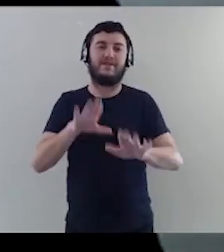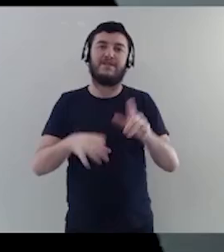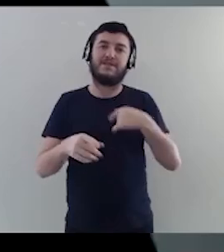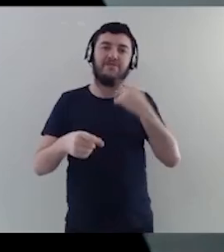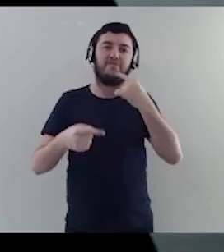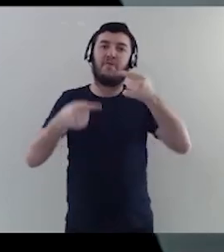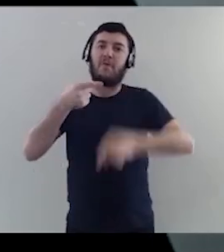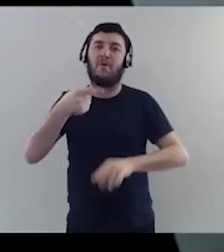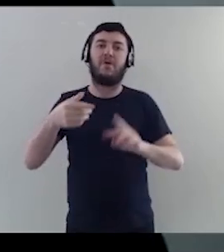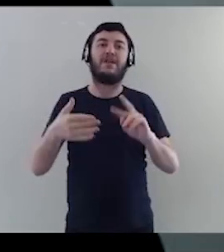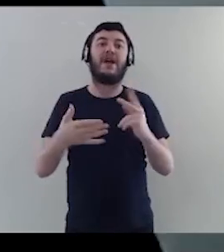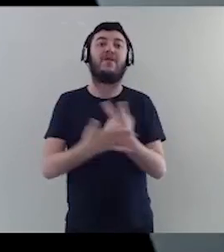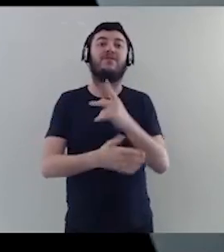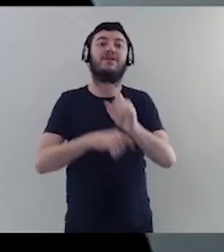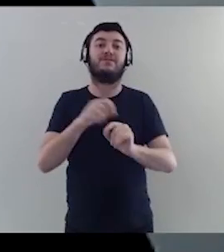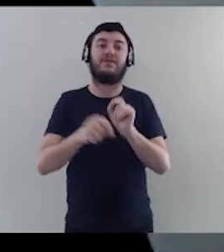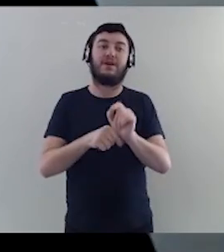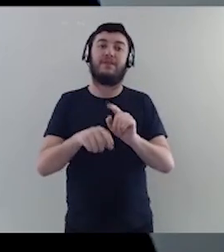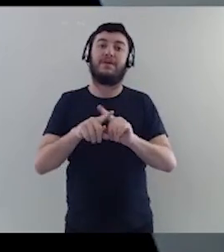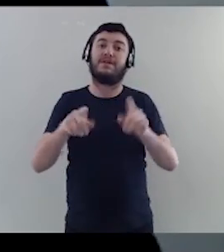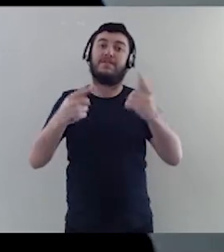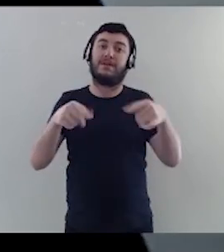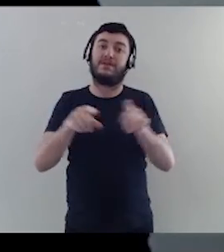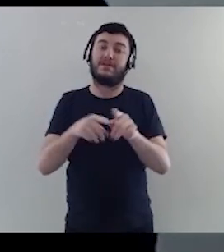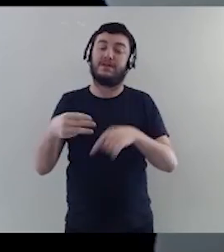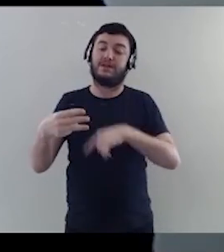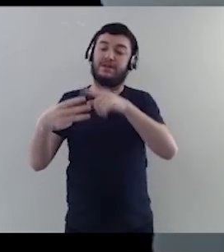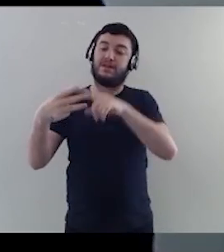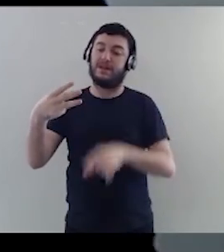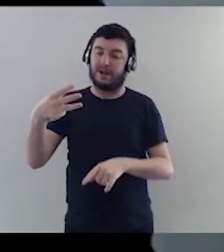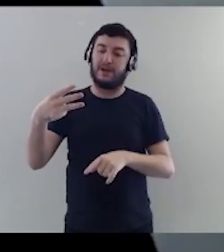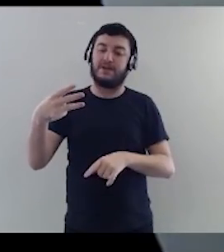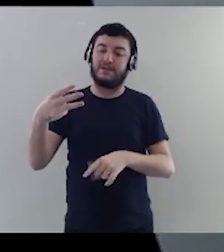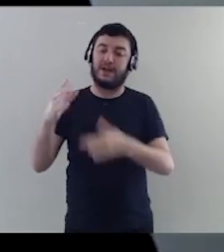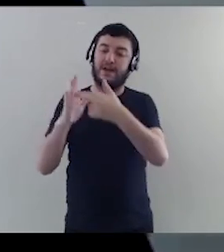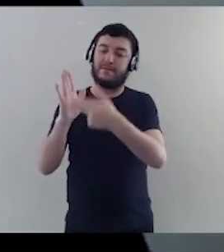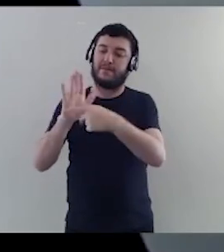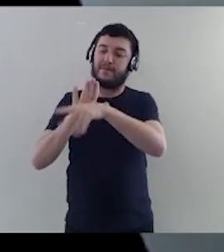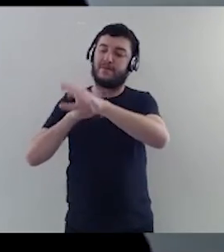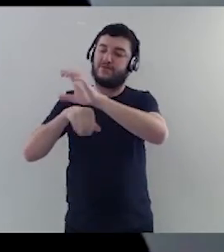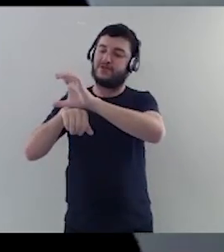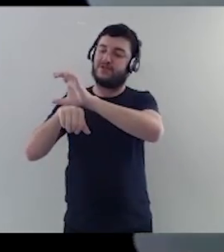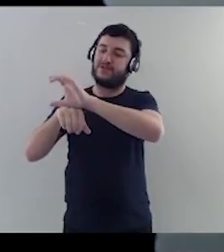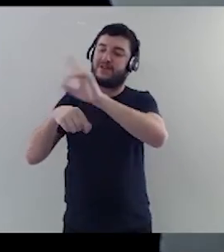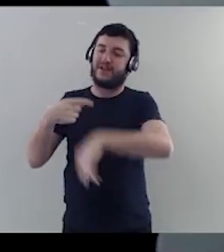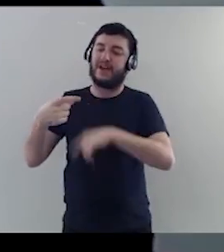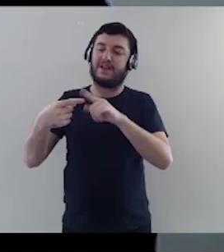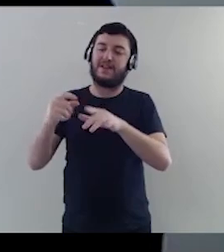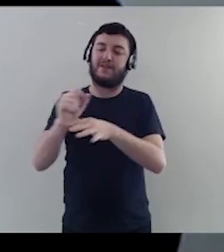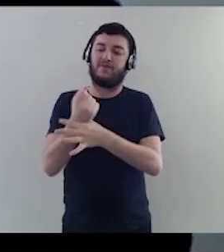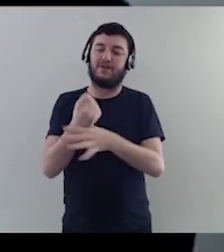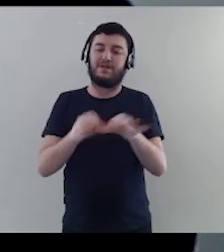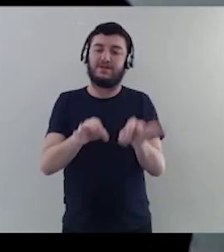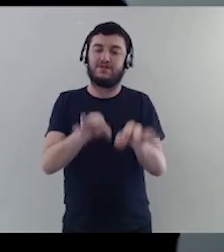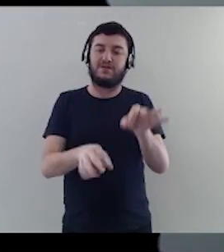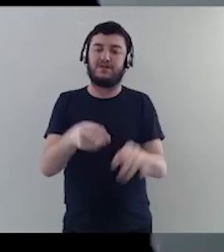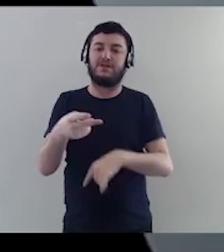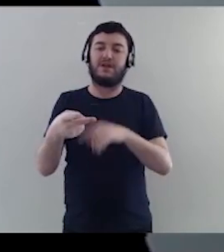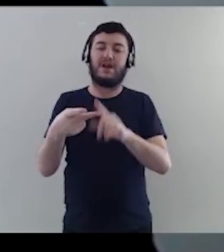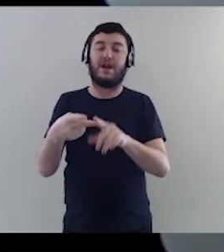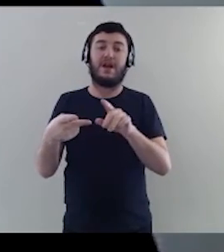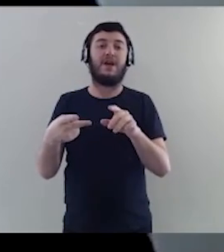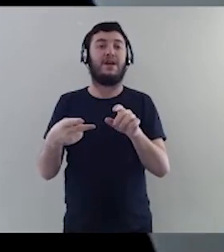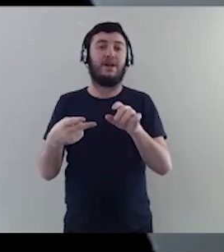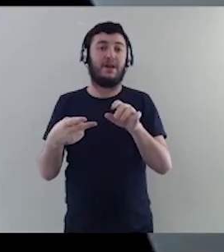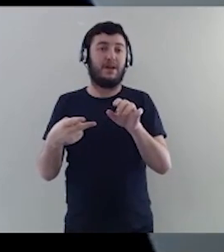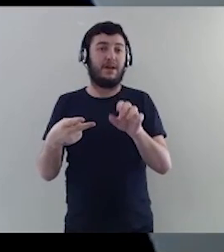fundamentada à luz de 3 princípios que têm relevância constitucional: a segurança jurídica, a sua dimensão subjetiva, que é o princípio da tutela da confiança, e